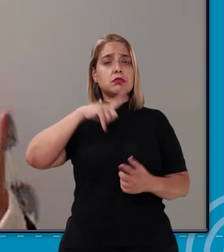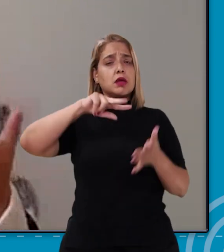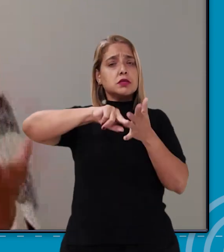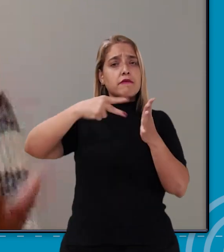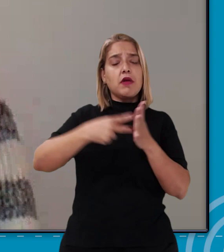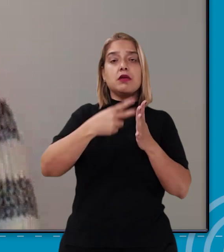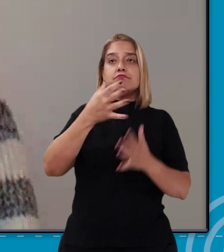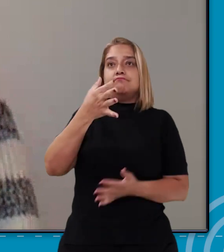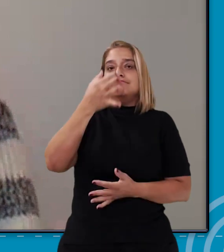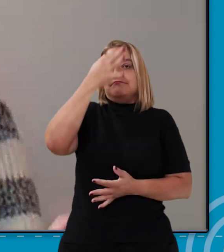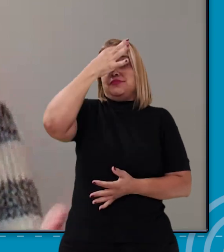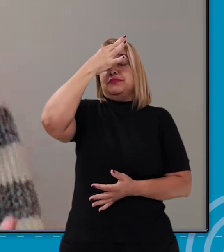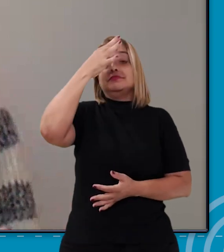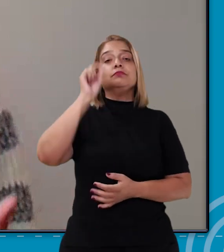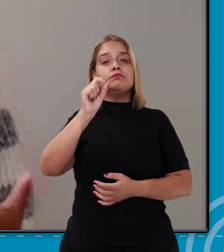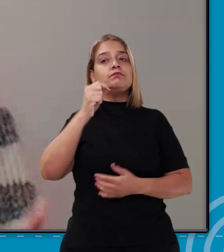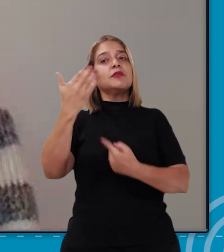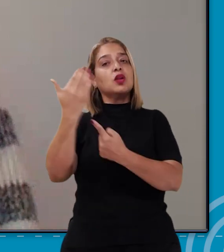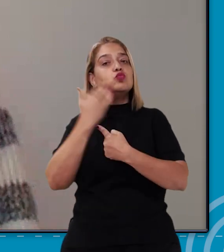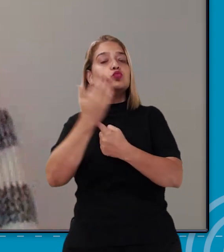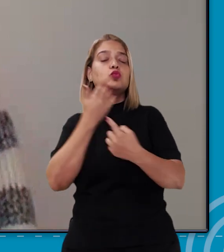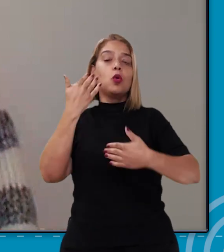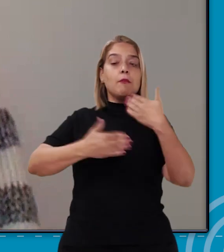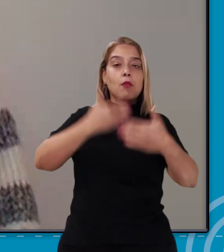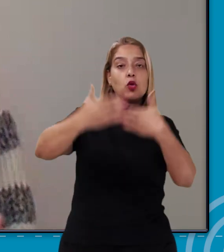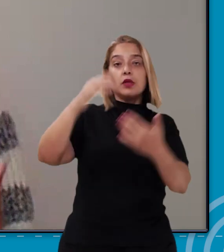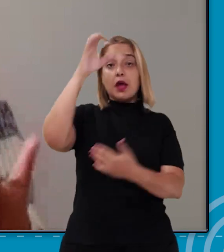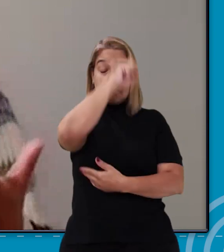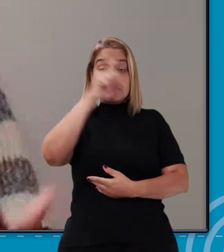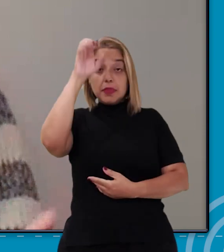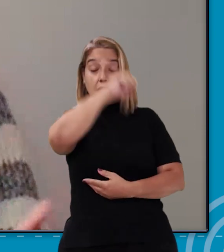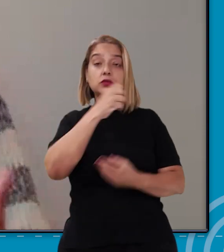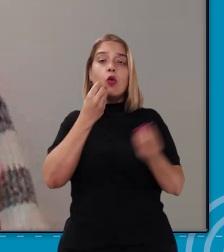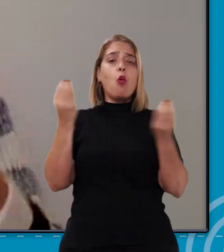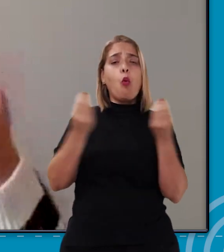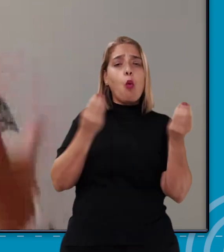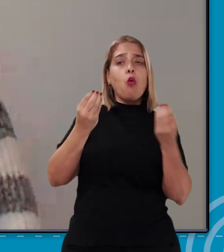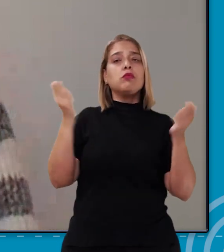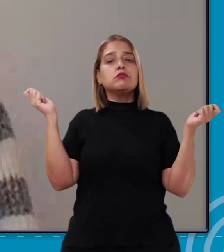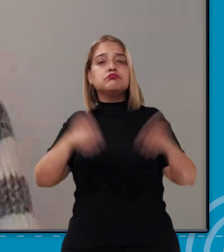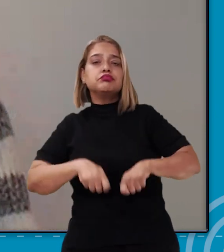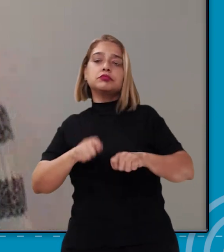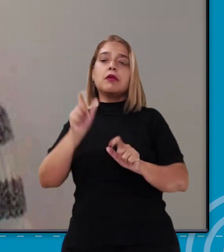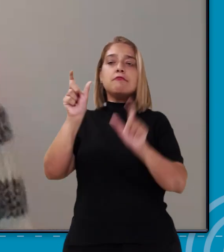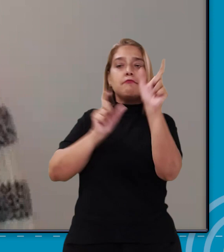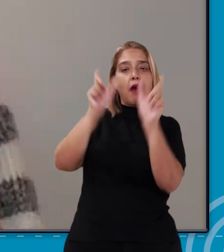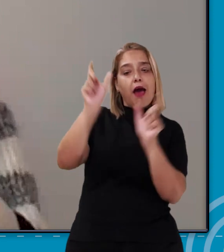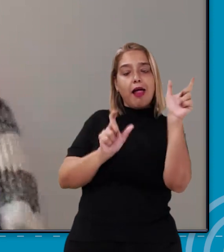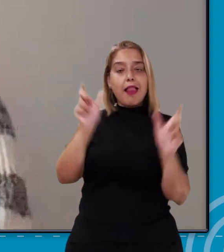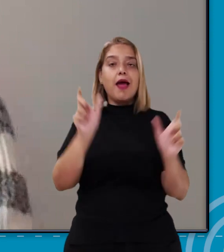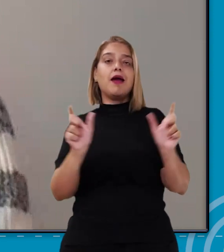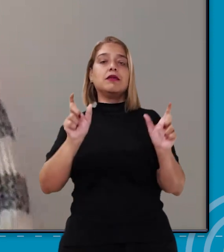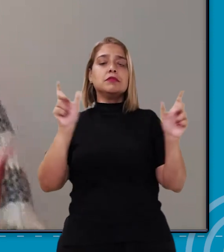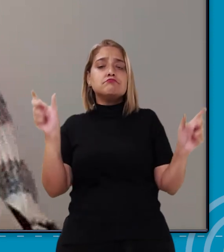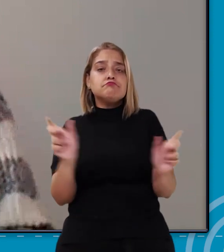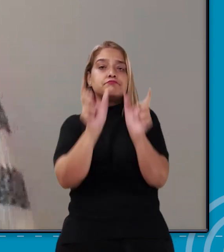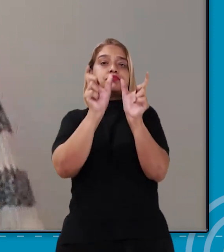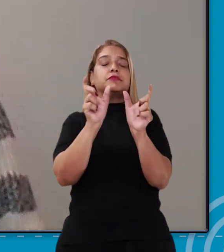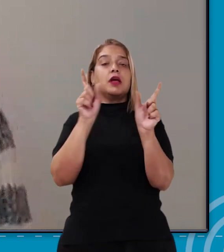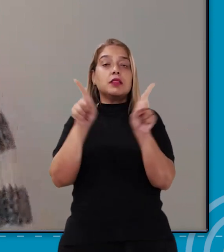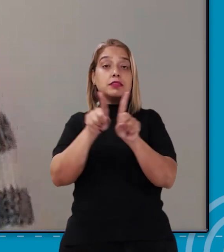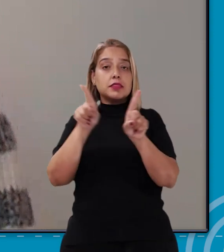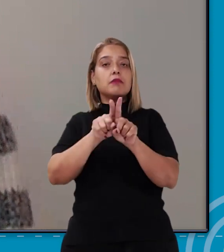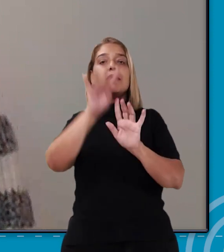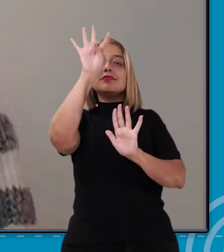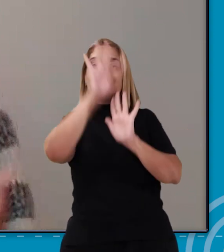significativa, gerando memória, ajudando no processo de compreensão de como se formam as palavras e depois